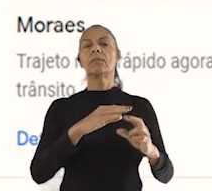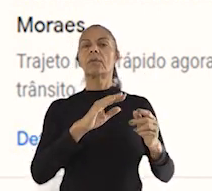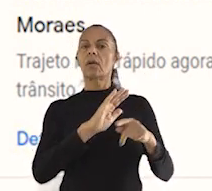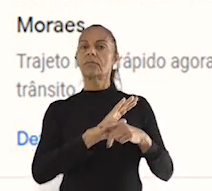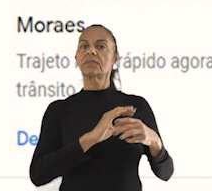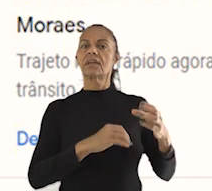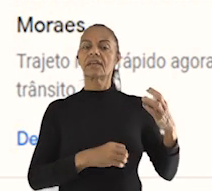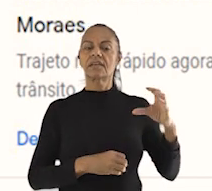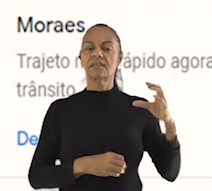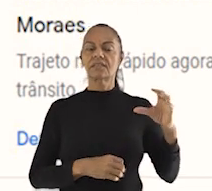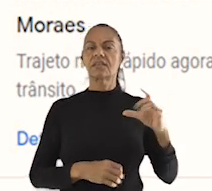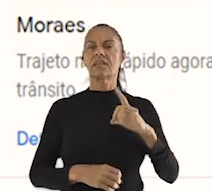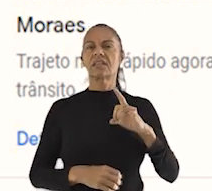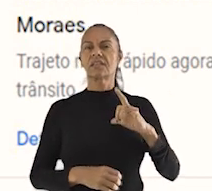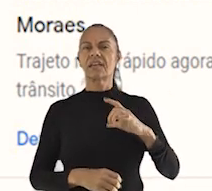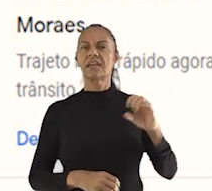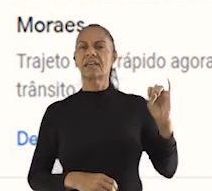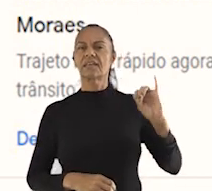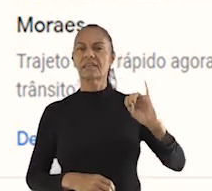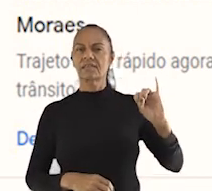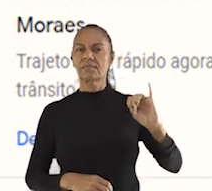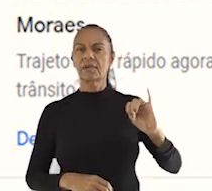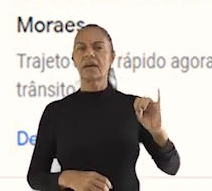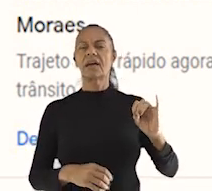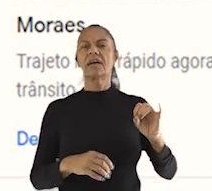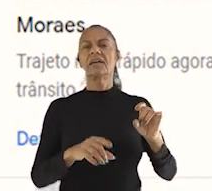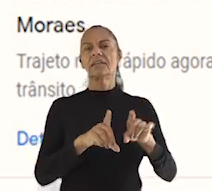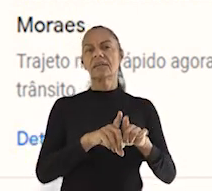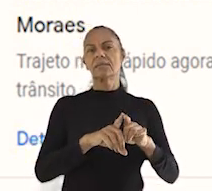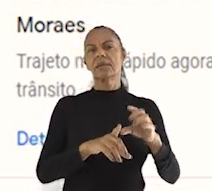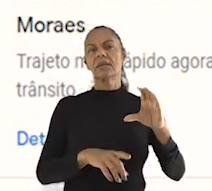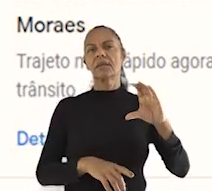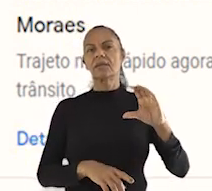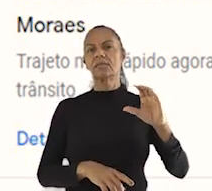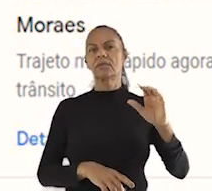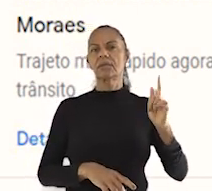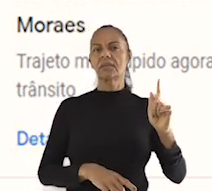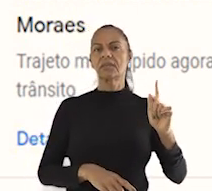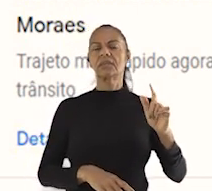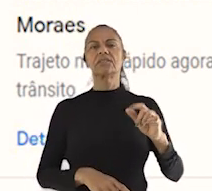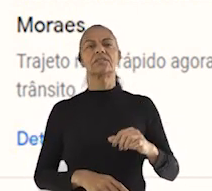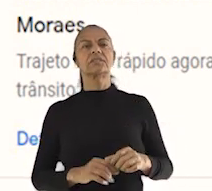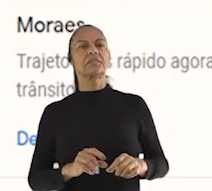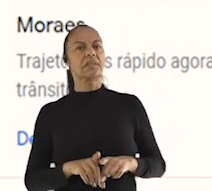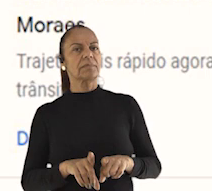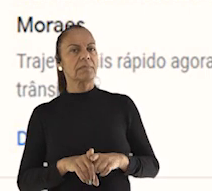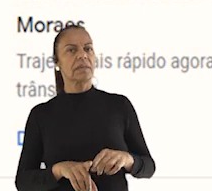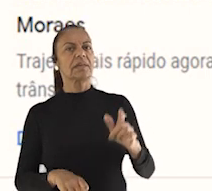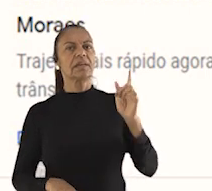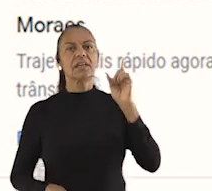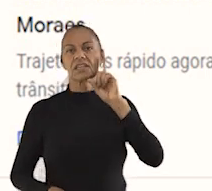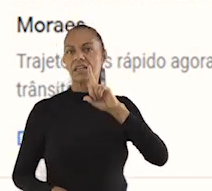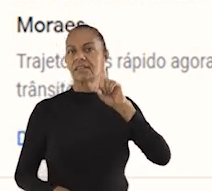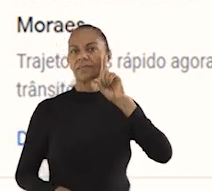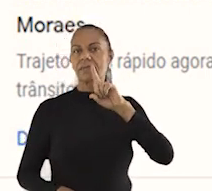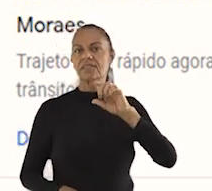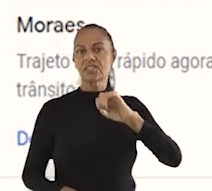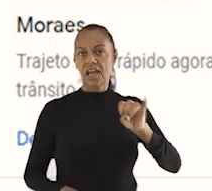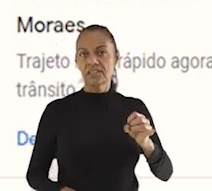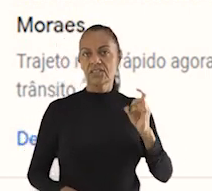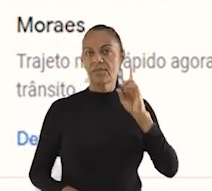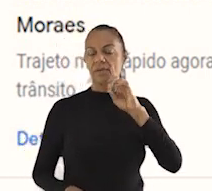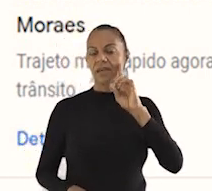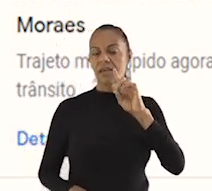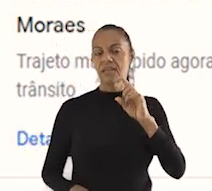para um terminal de ônibus em Cariacica. Cariacica tem o terminal de Itacibá, o terminal de Campo Grande, o terminal de Jardim